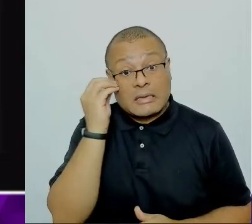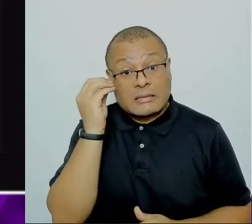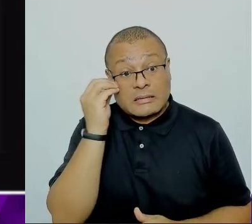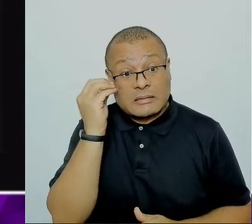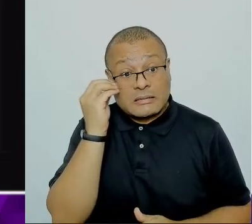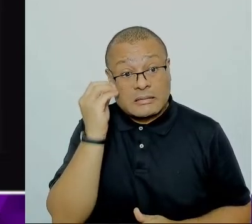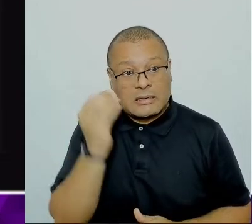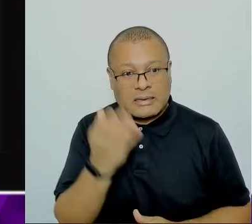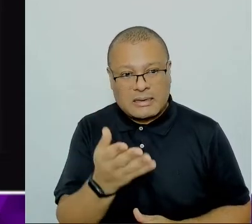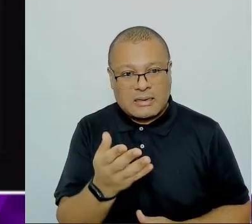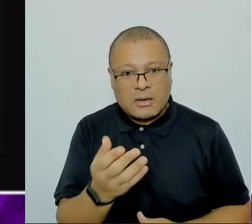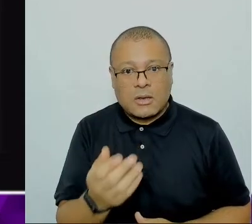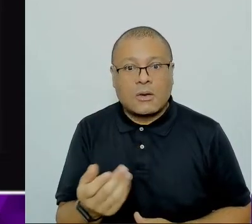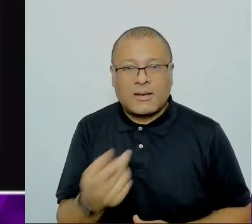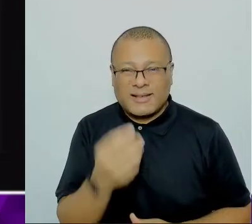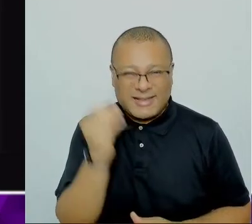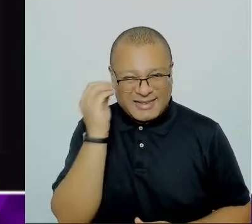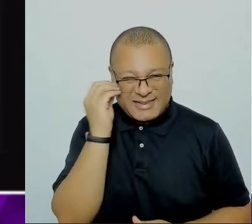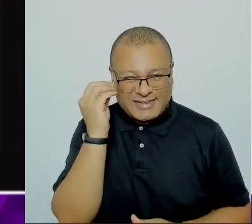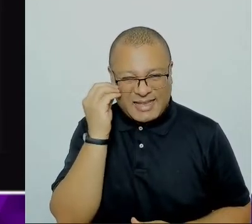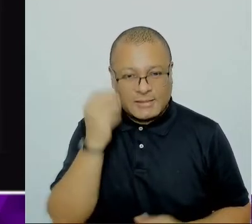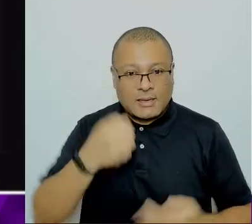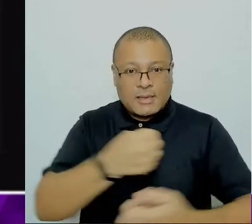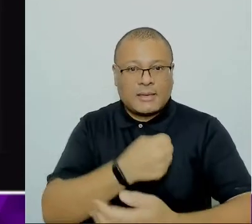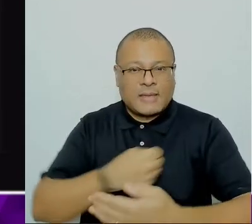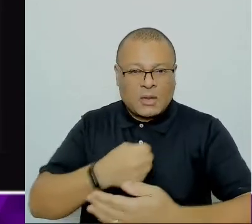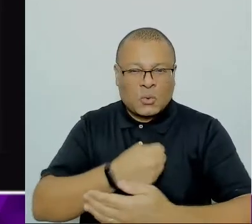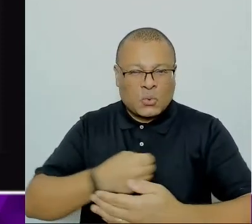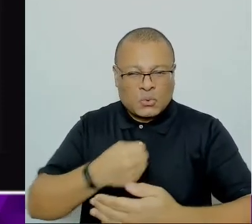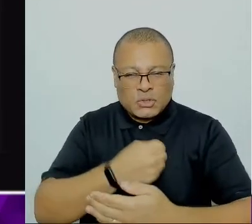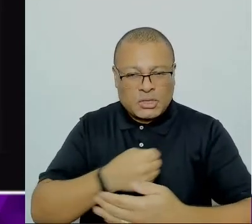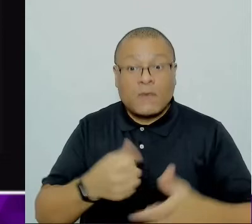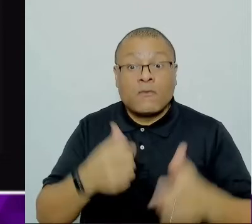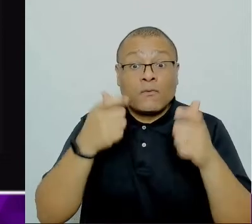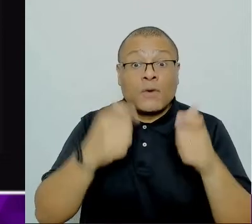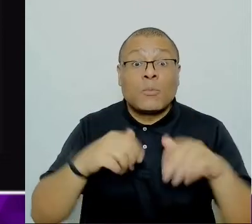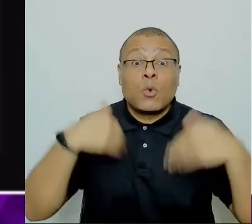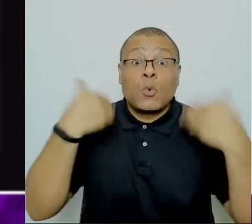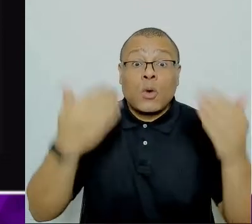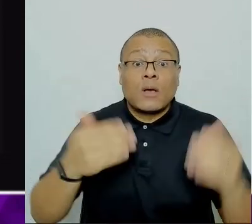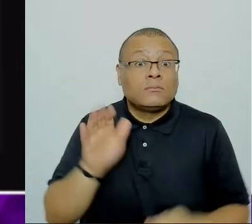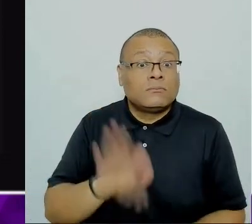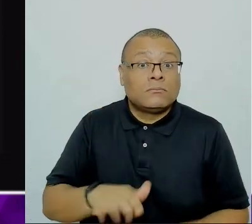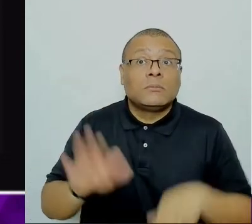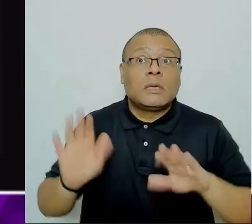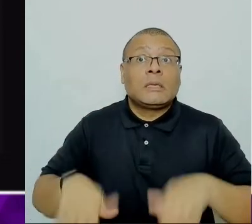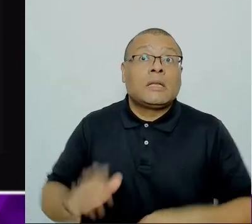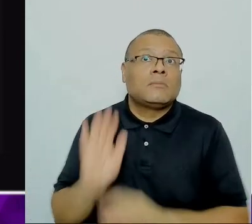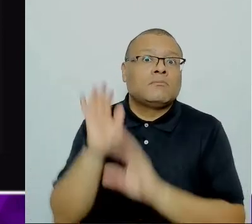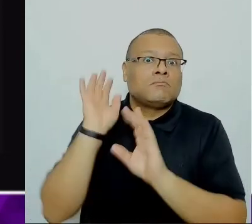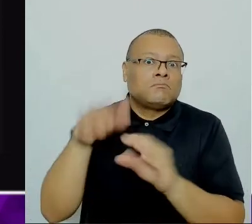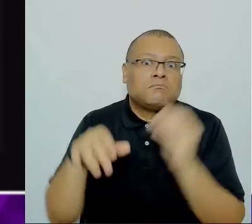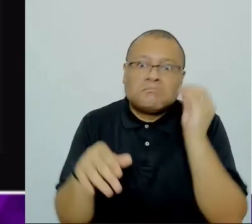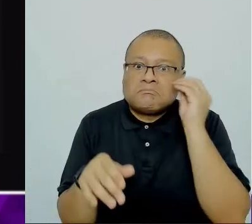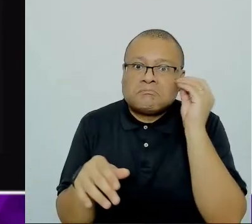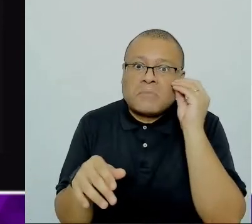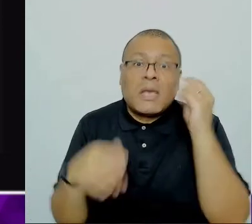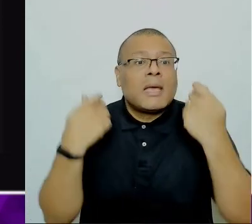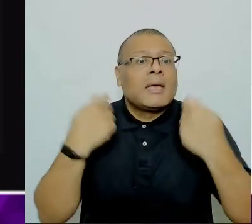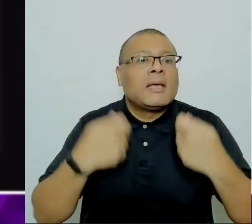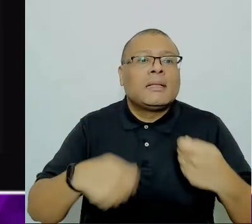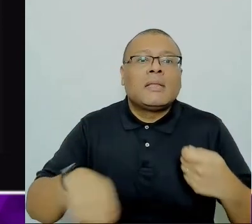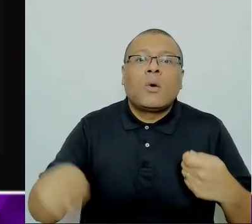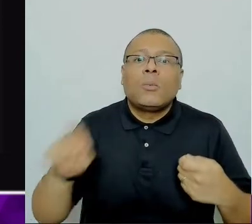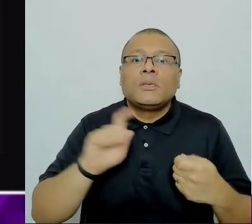Poder, em vez de fazer esses testes na cozinha, vamos fazer dentro de uma quadra de tênis. E aí não precisa, né, pensar